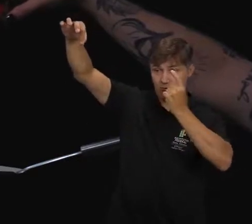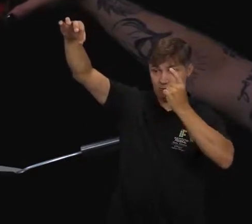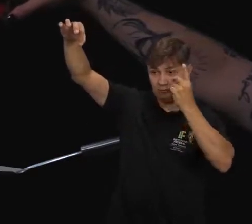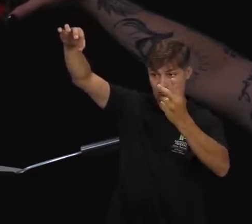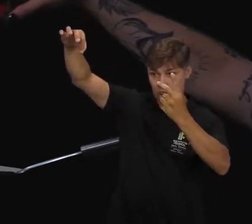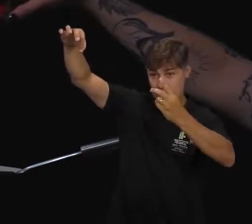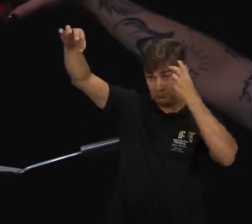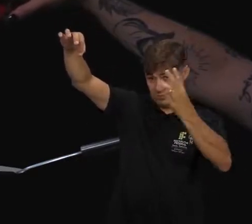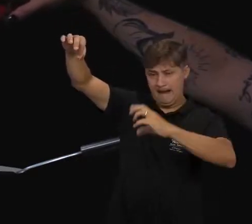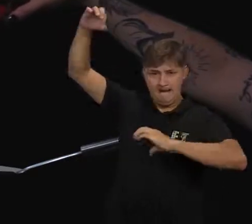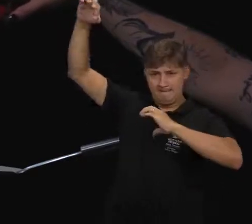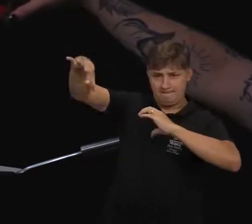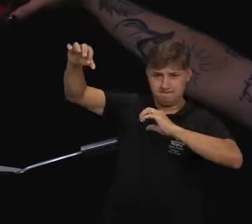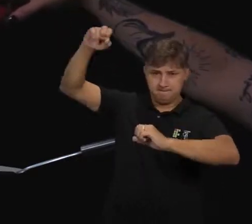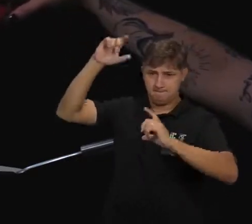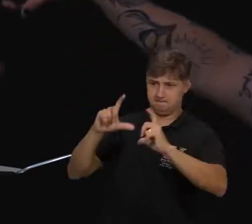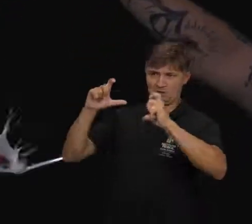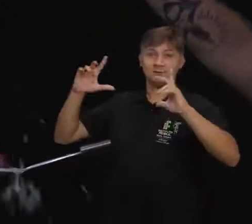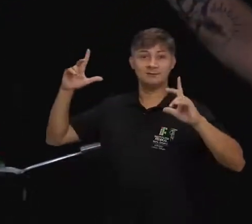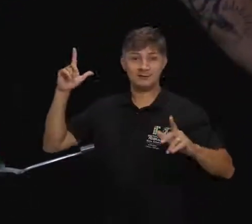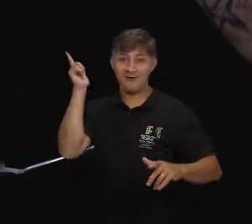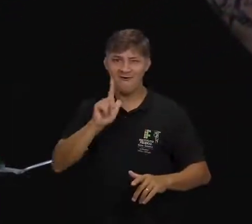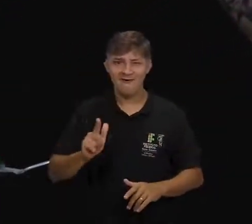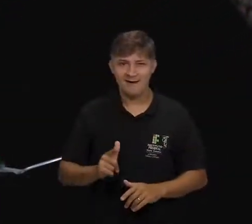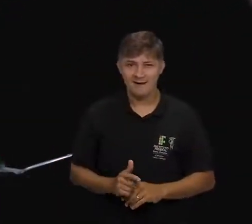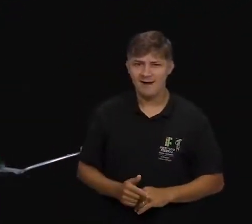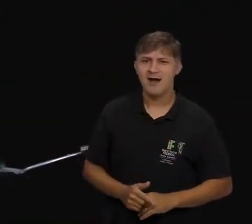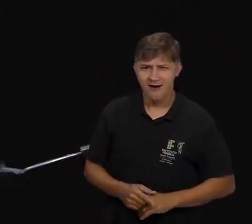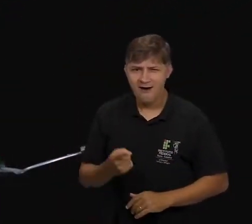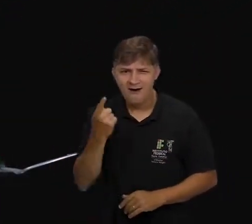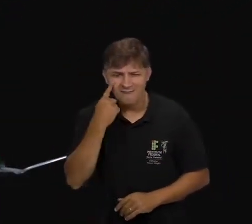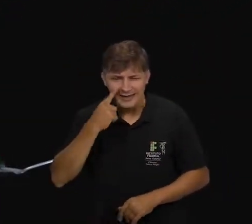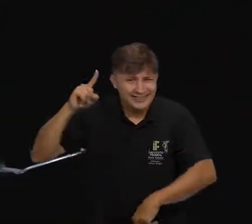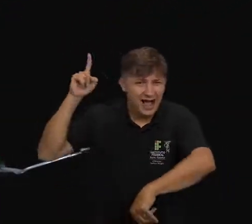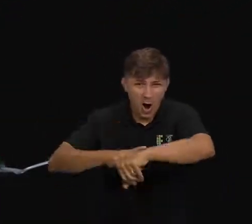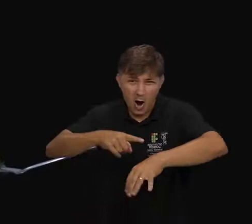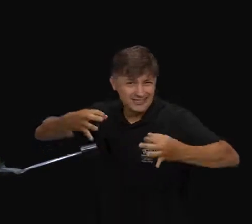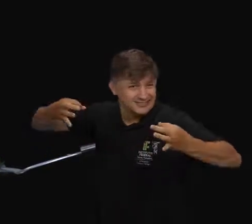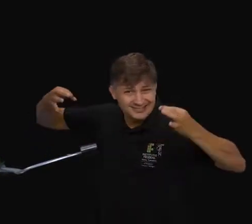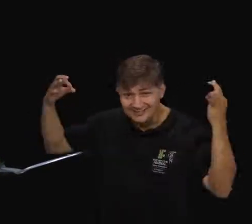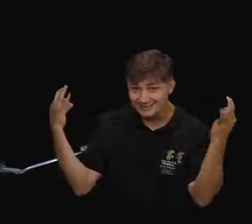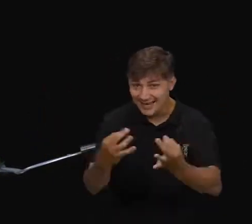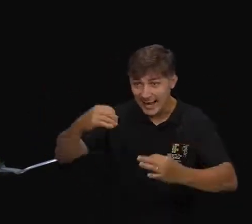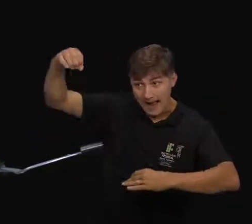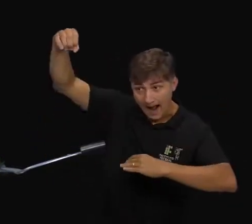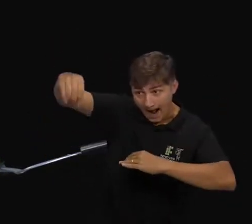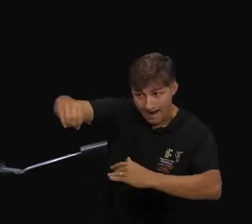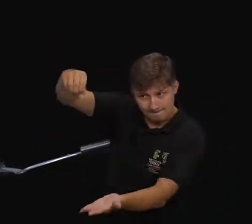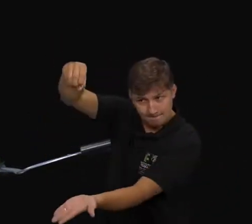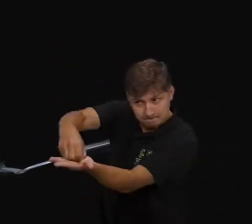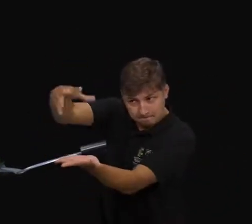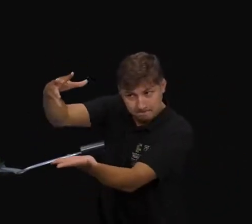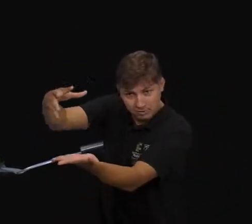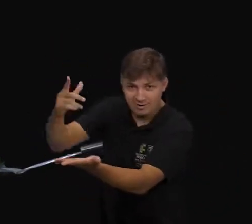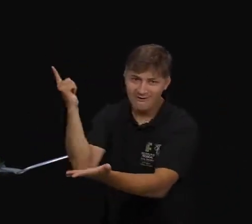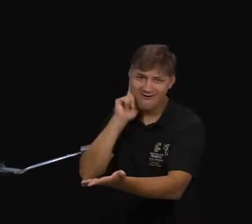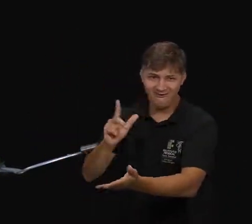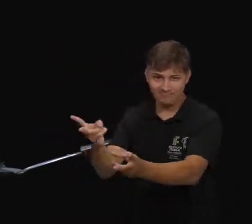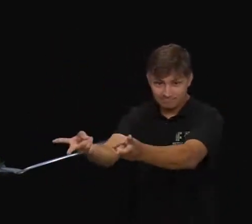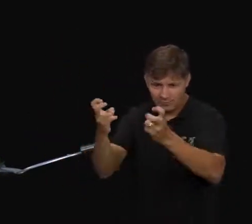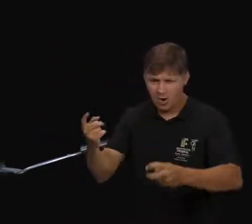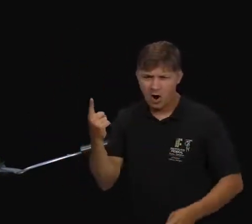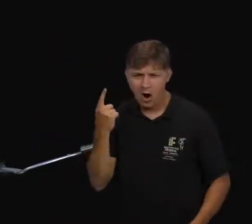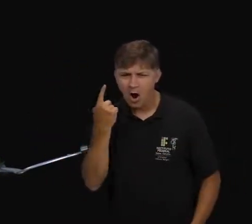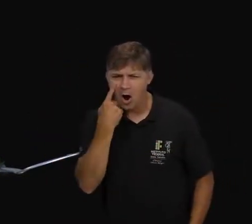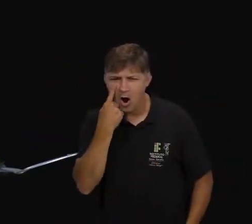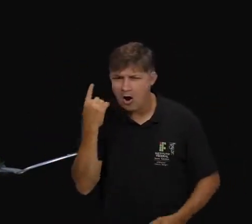3. 1, 2, 3. Aê, agora pegou no exato momento que ela jogou o morango e bateu